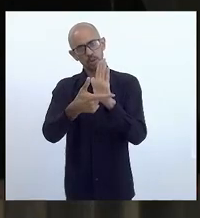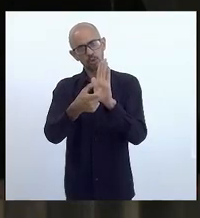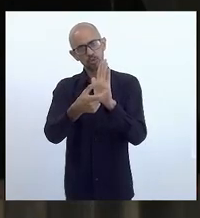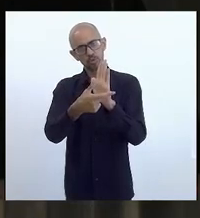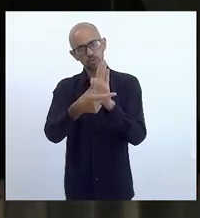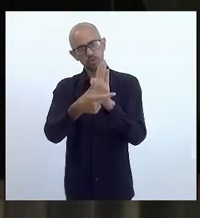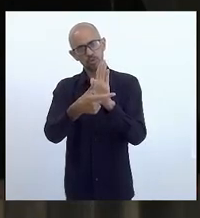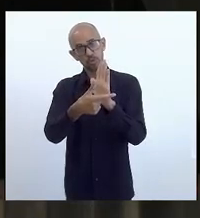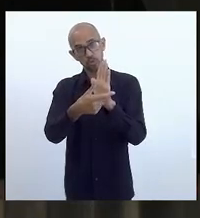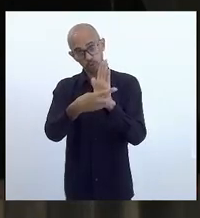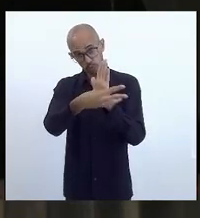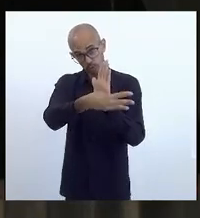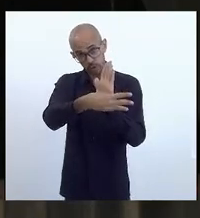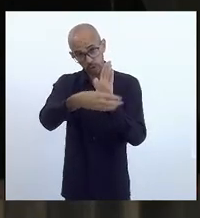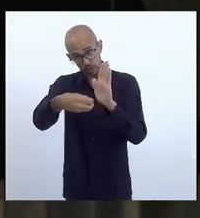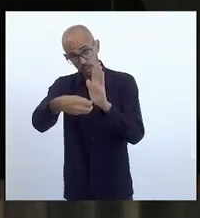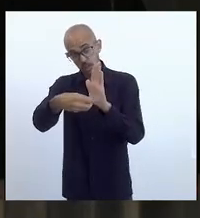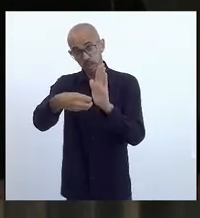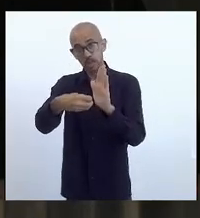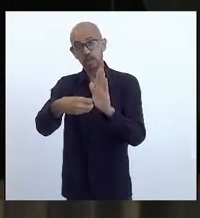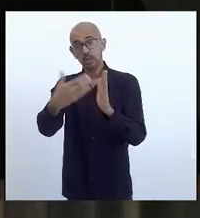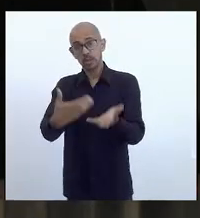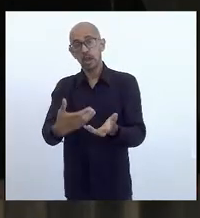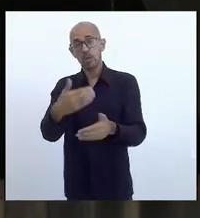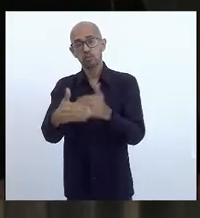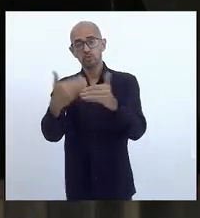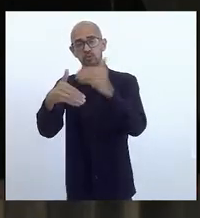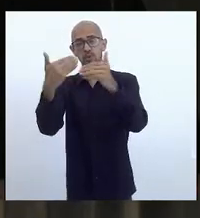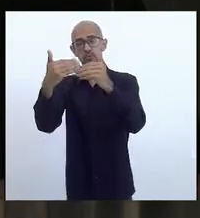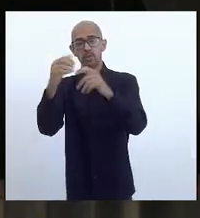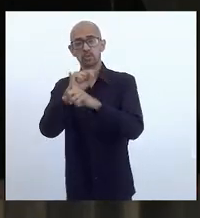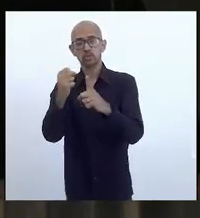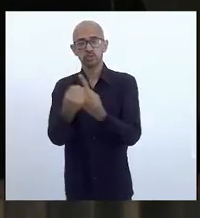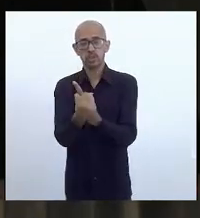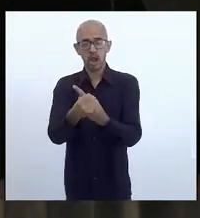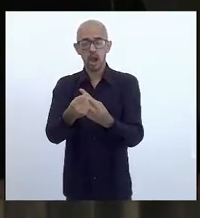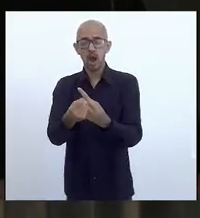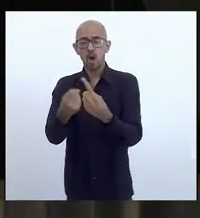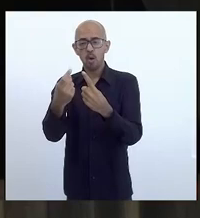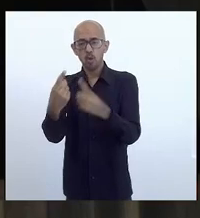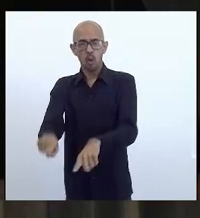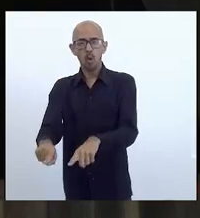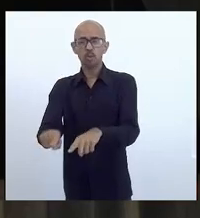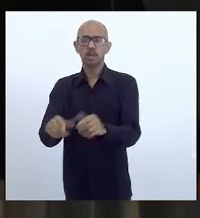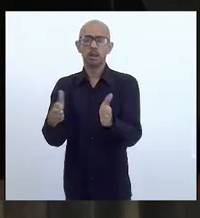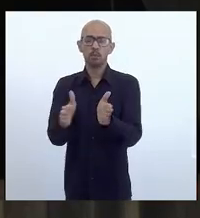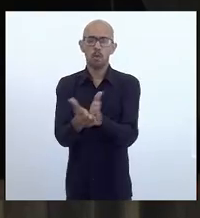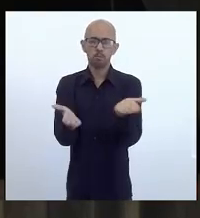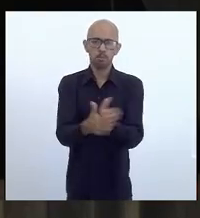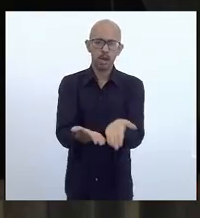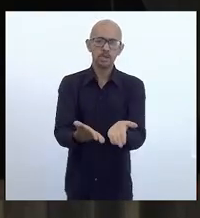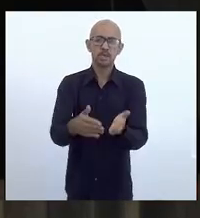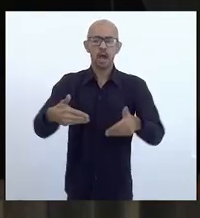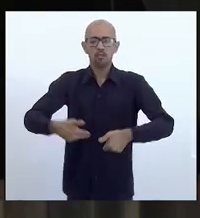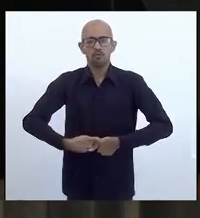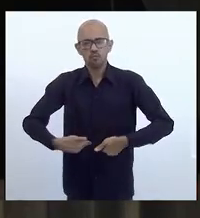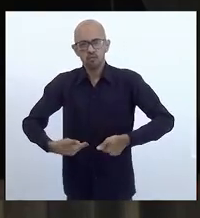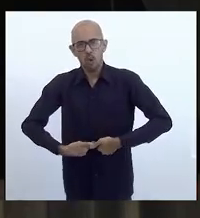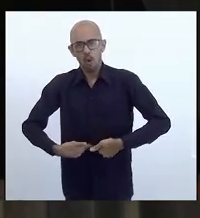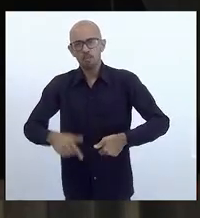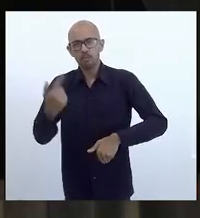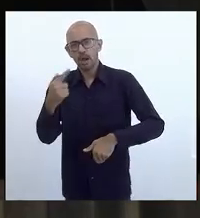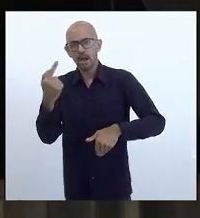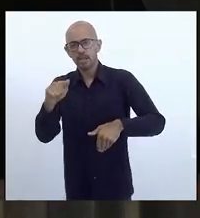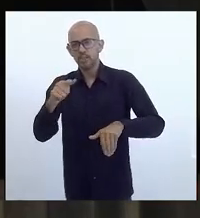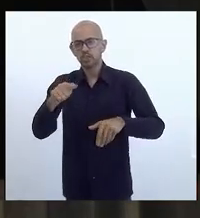o desenvolvimento econômico e social, o enfrentamento da pobreza, da fome, a garantia de uma saúde, de uma